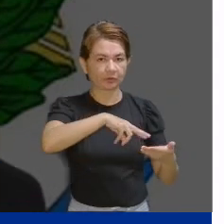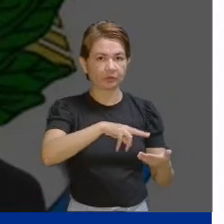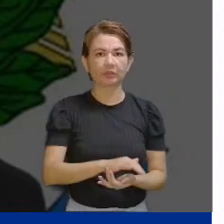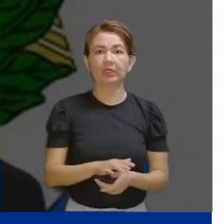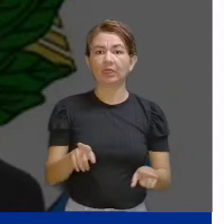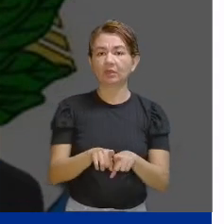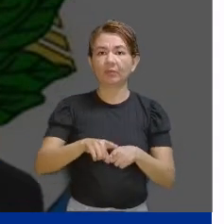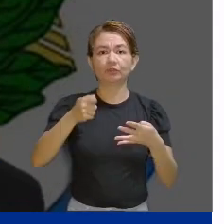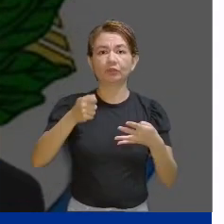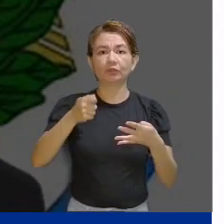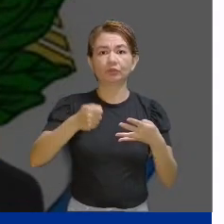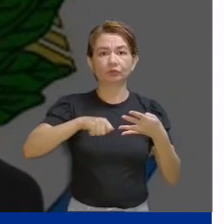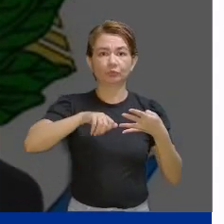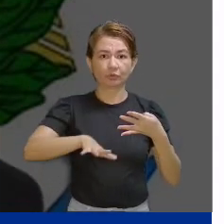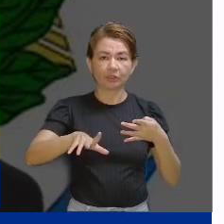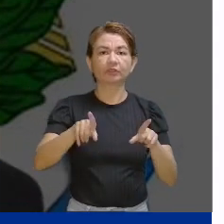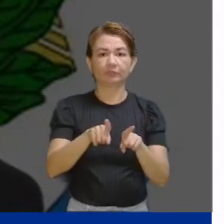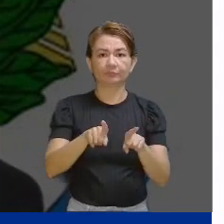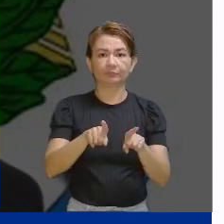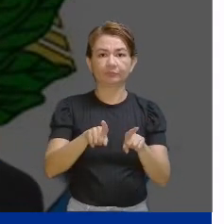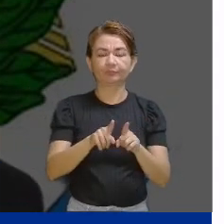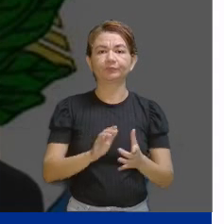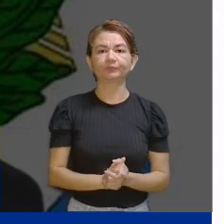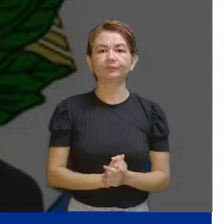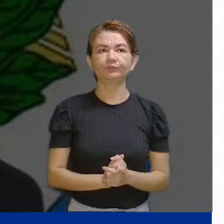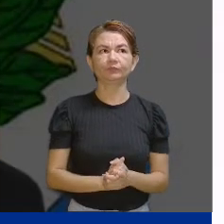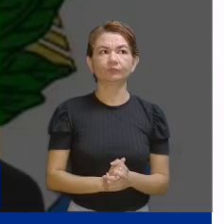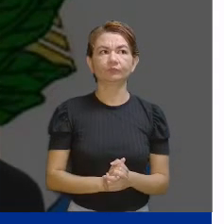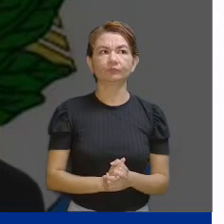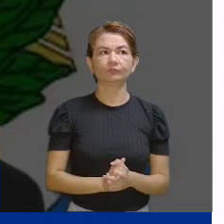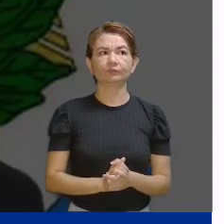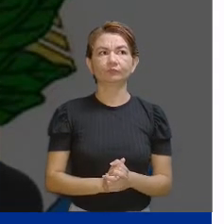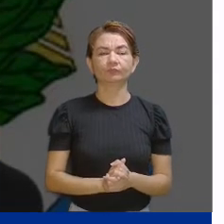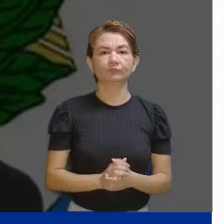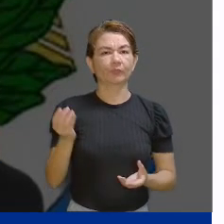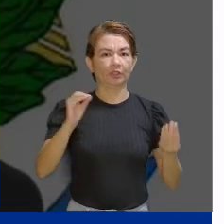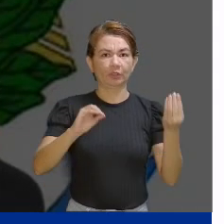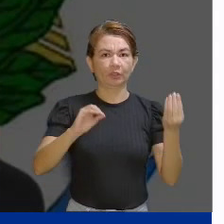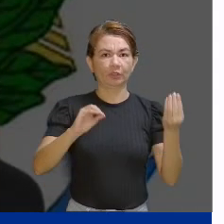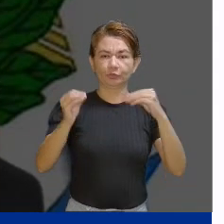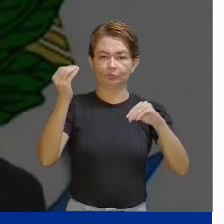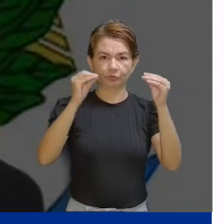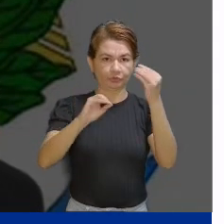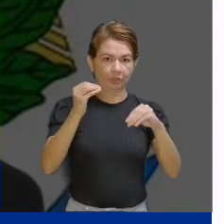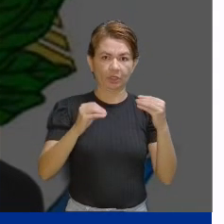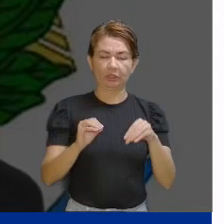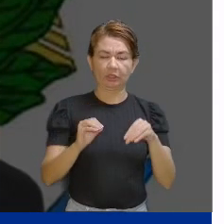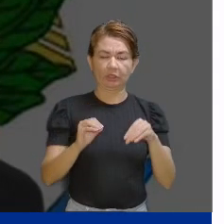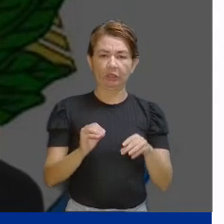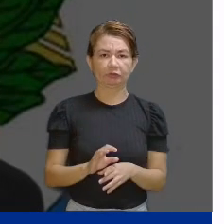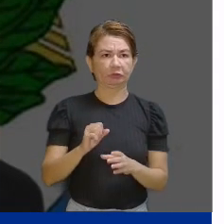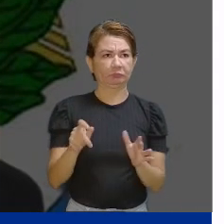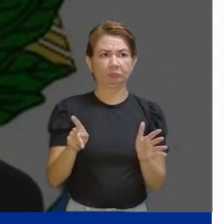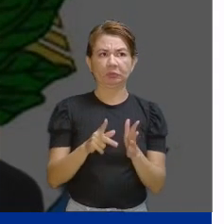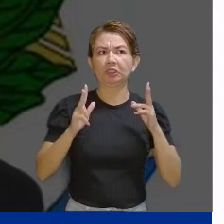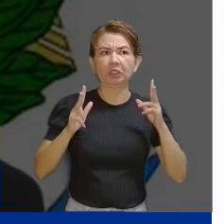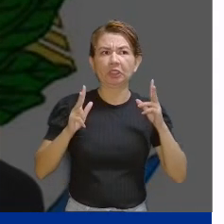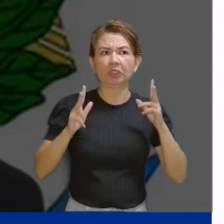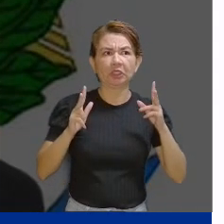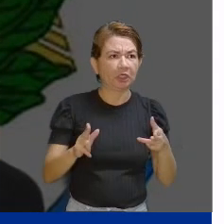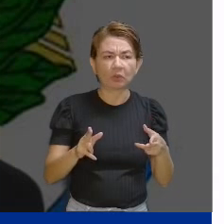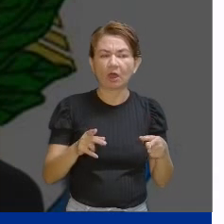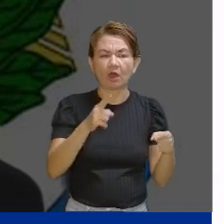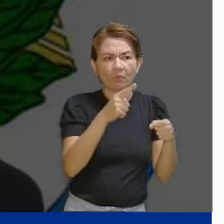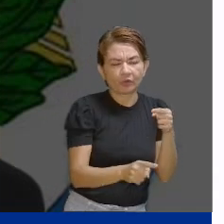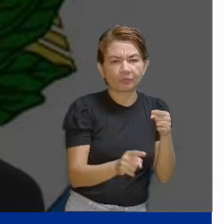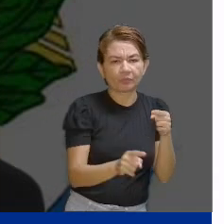precedentes jurisprudenciais e doutrinários, conclui-se que as postagens impugnadas não caracterizam conduta vedada